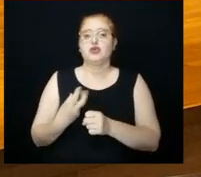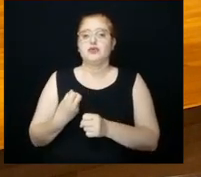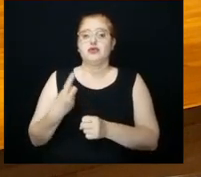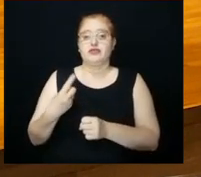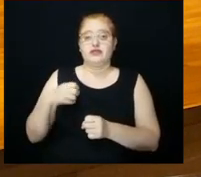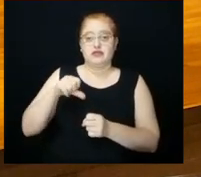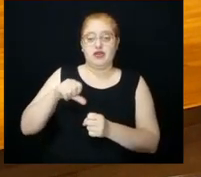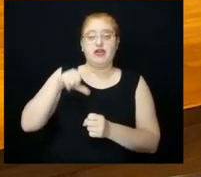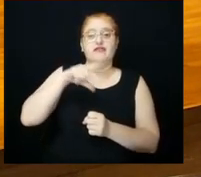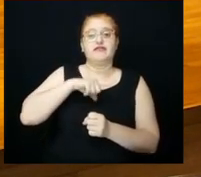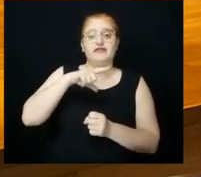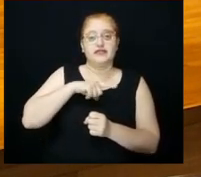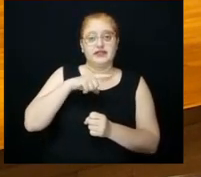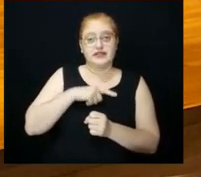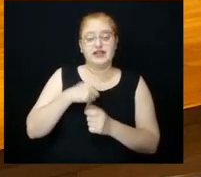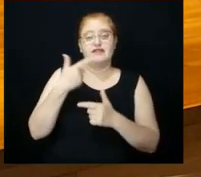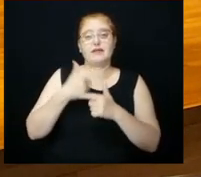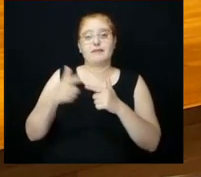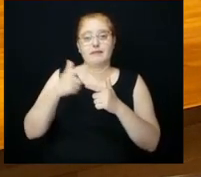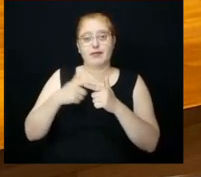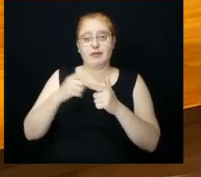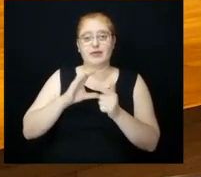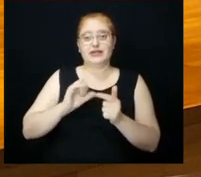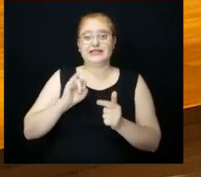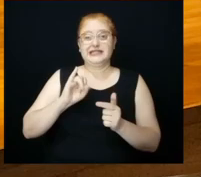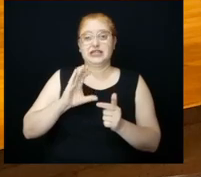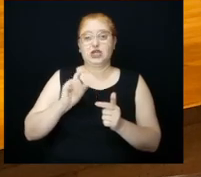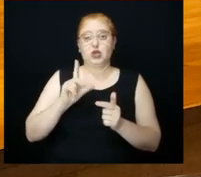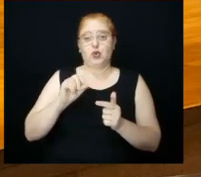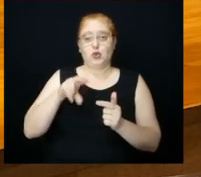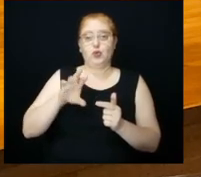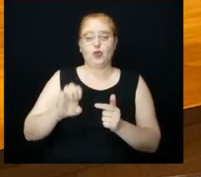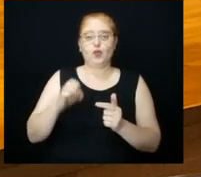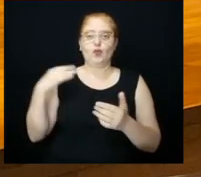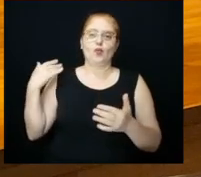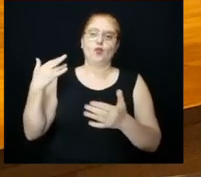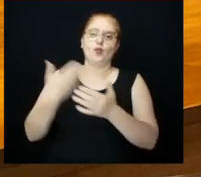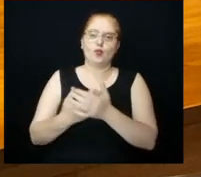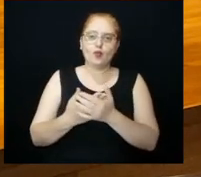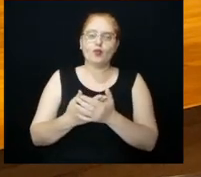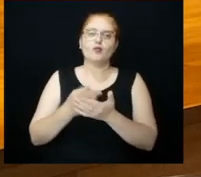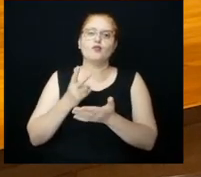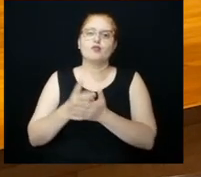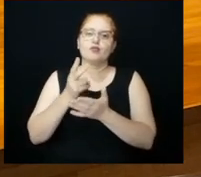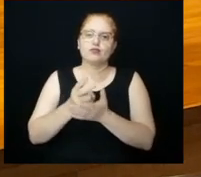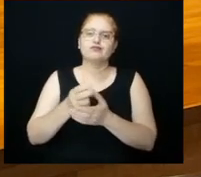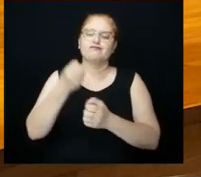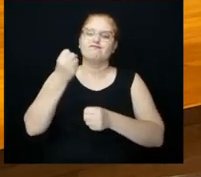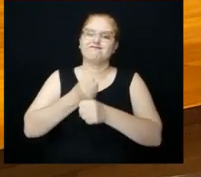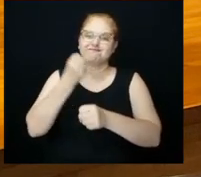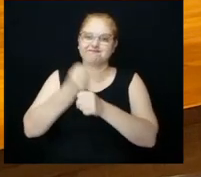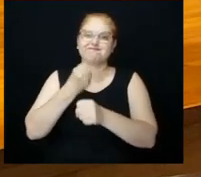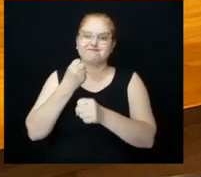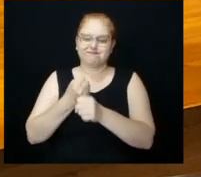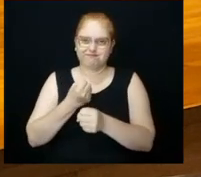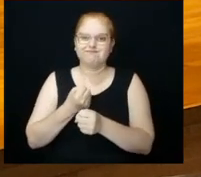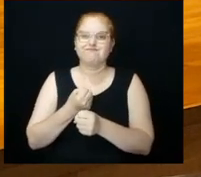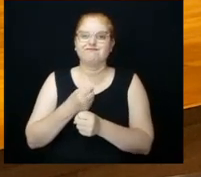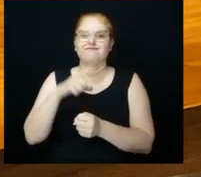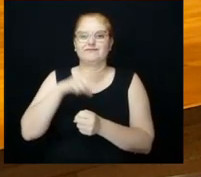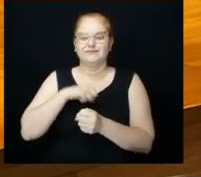não sei se se lembram, mas foi uma coisa horrível. Então, até hoje, eles estão se reerguendo dessa